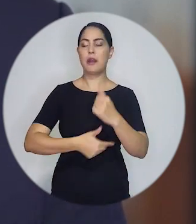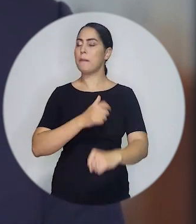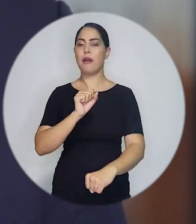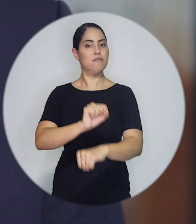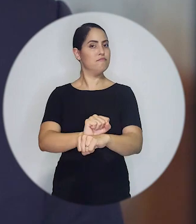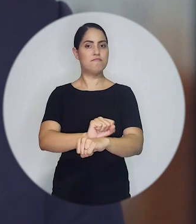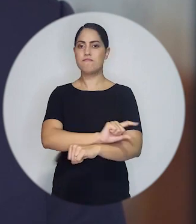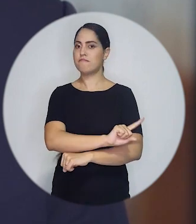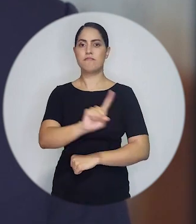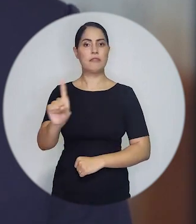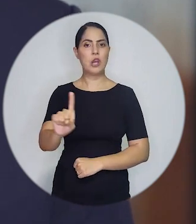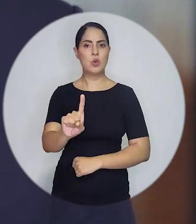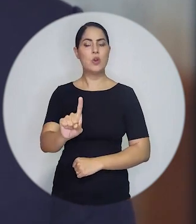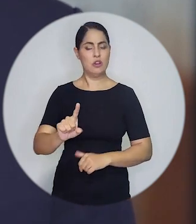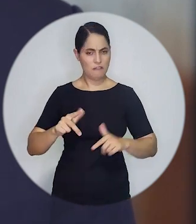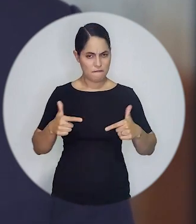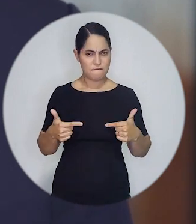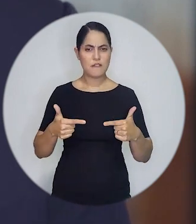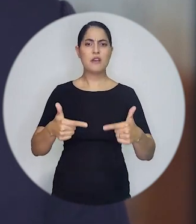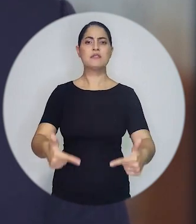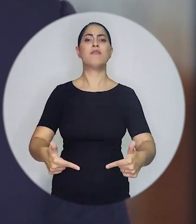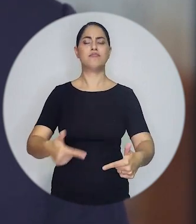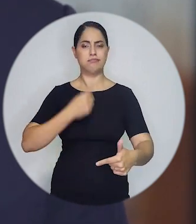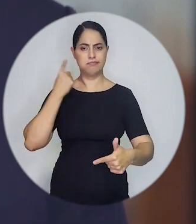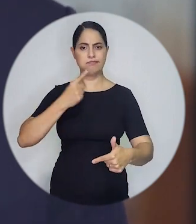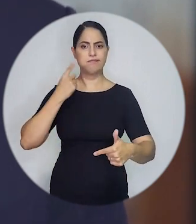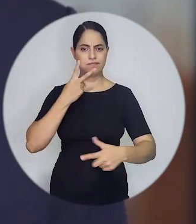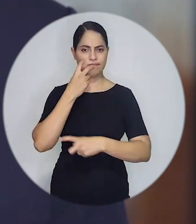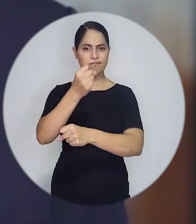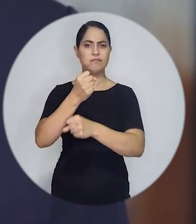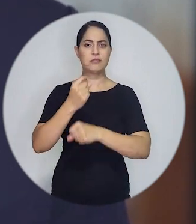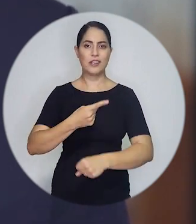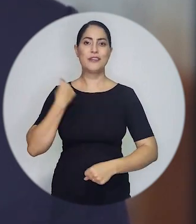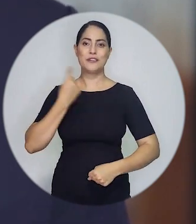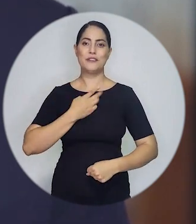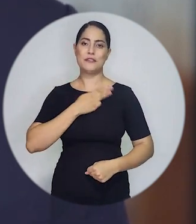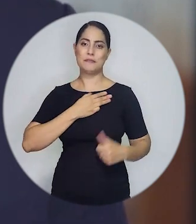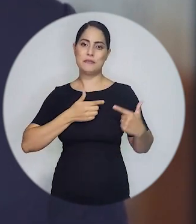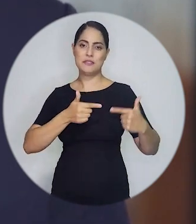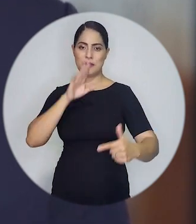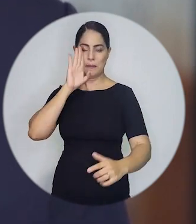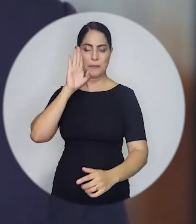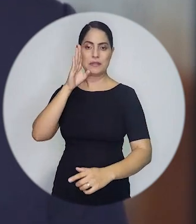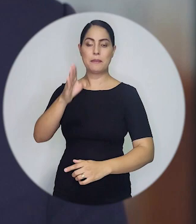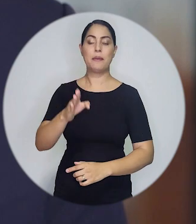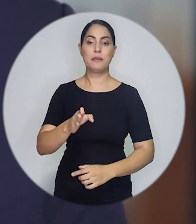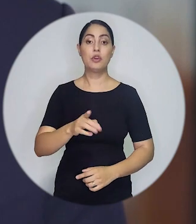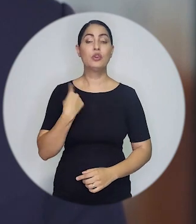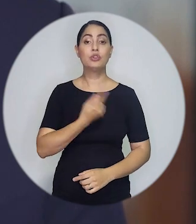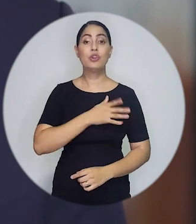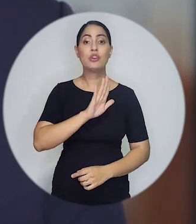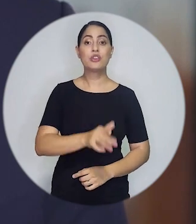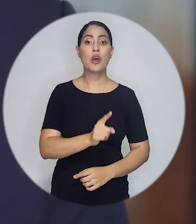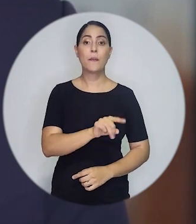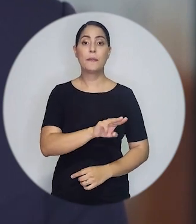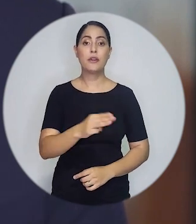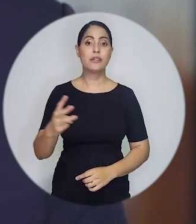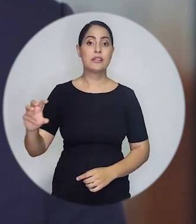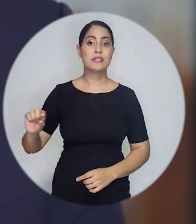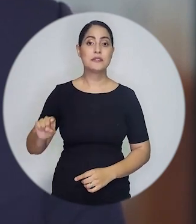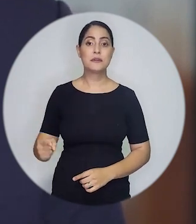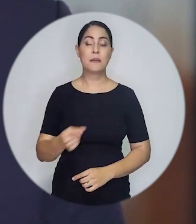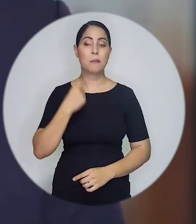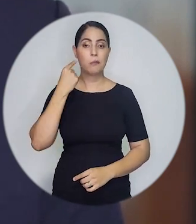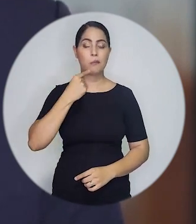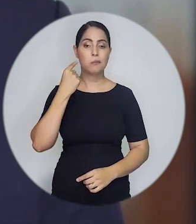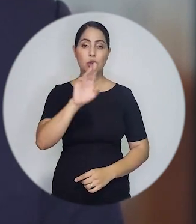o caminho certo. O trabalho não para, e fortalecer a advocacia é a sua bandeira e a nossa principal missão. Somos mais